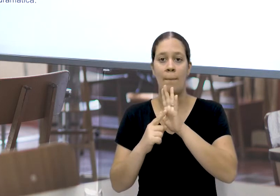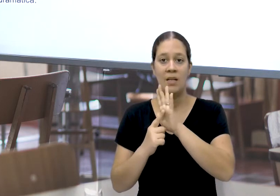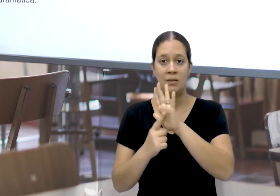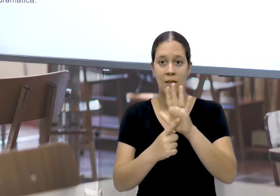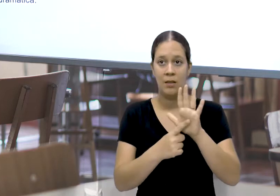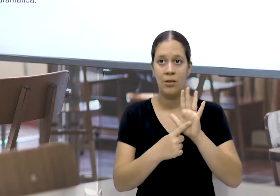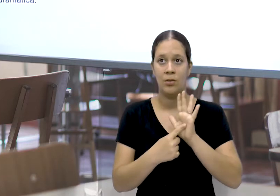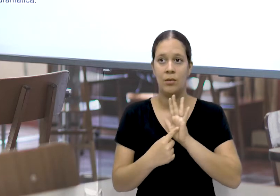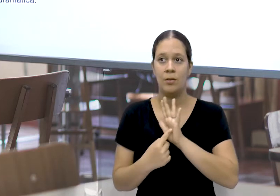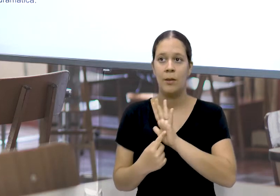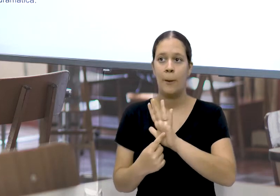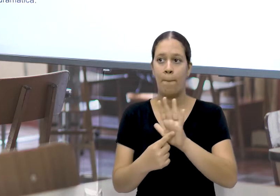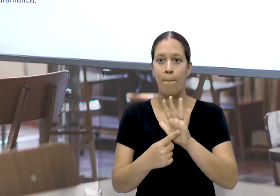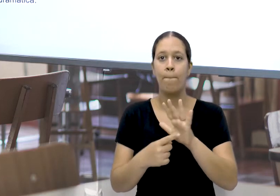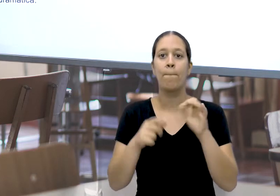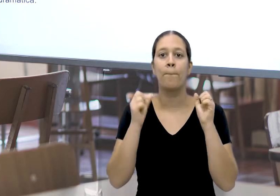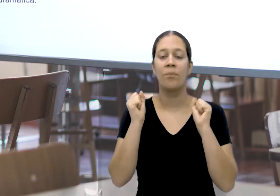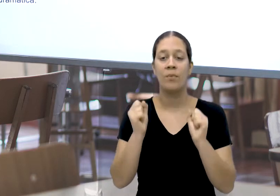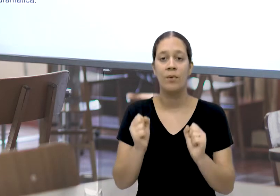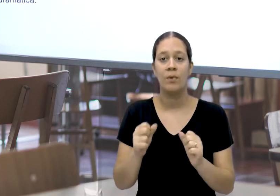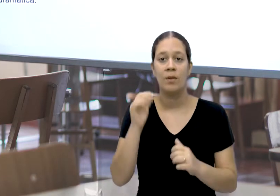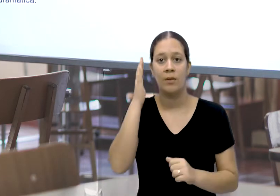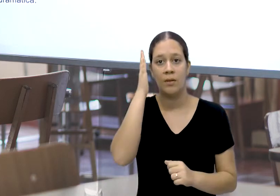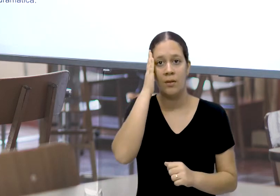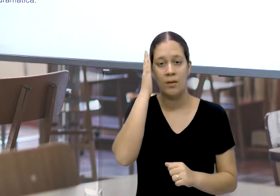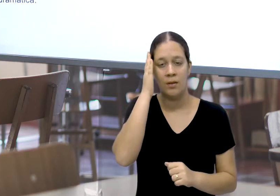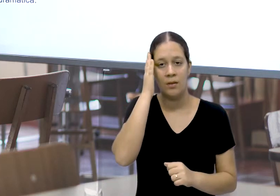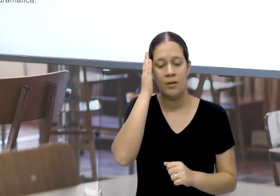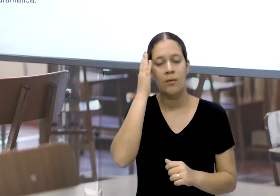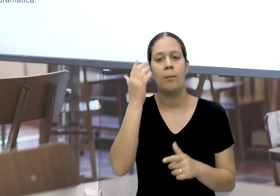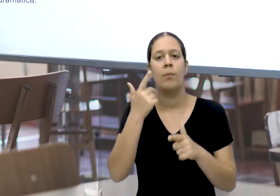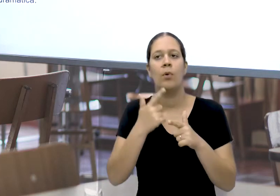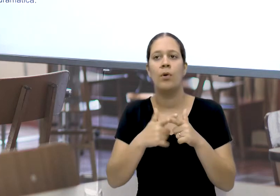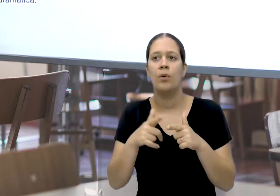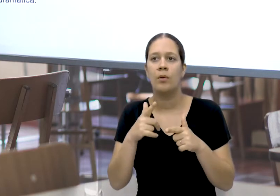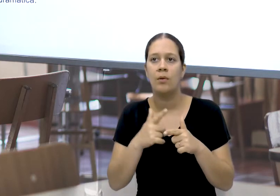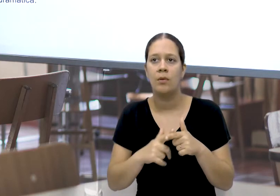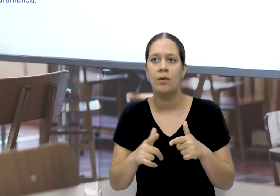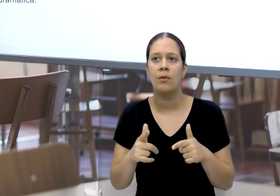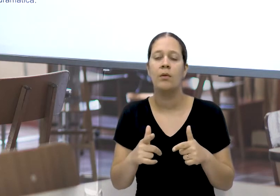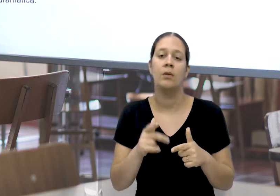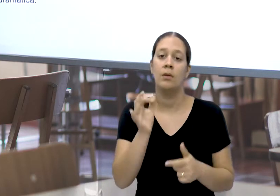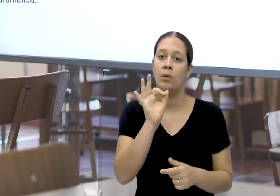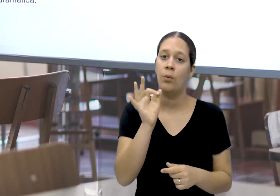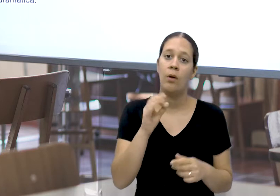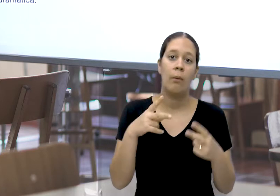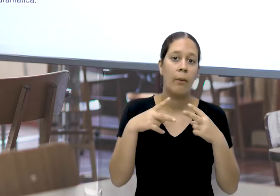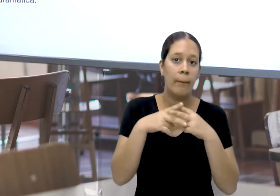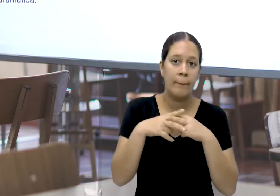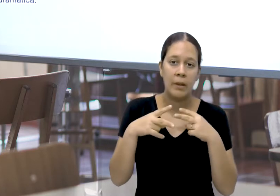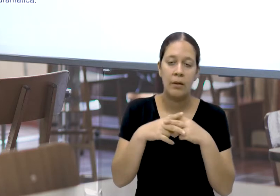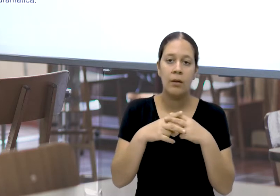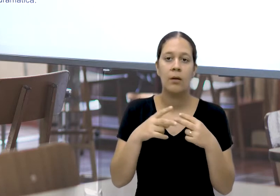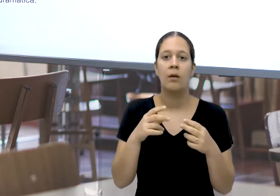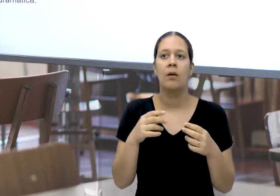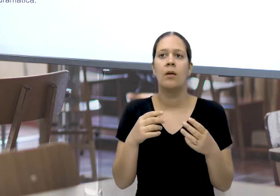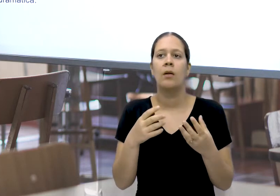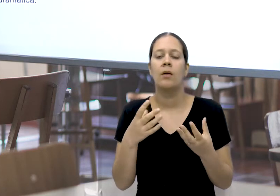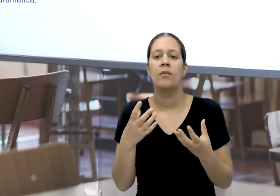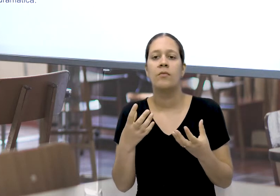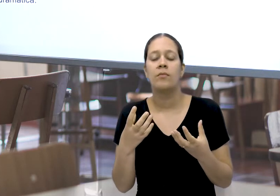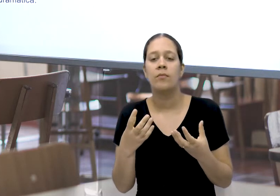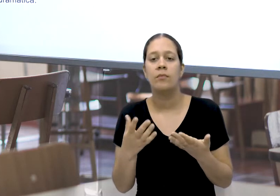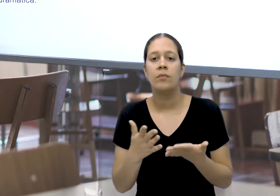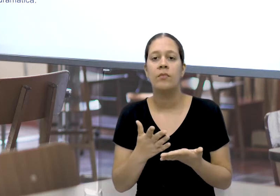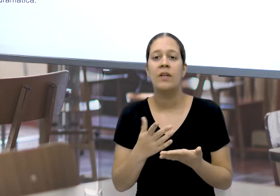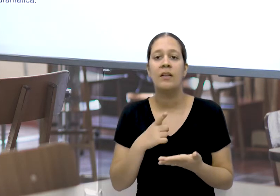do texto que vai te deixar com o coração mais acelerado. É aquele momento do texto que vai desencadear as